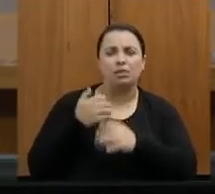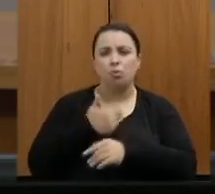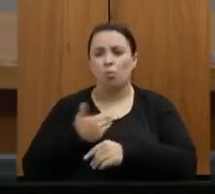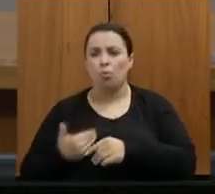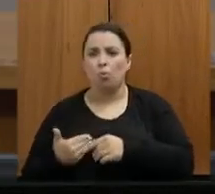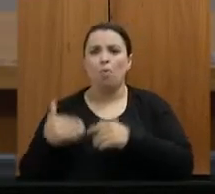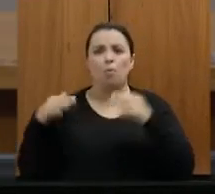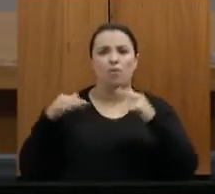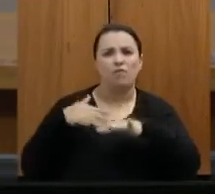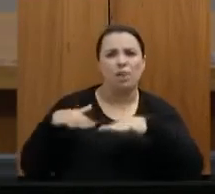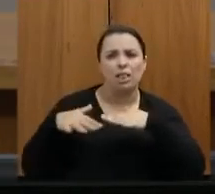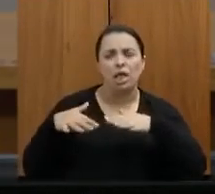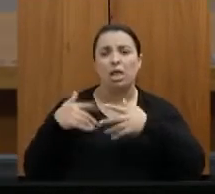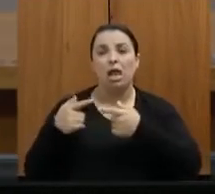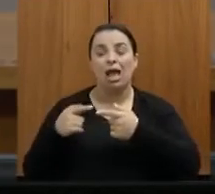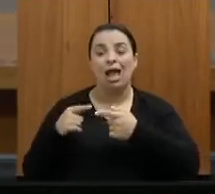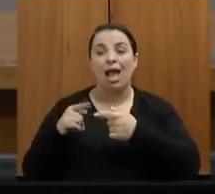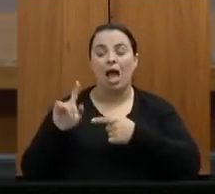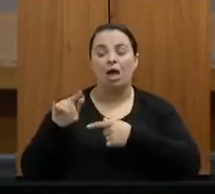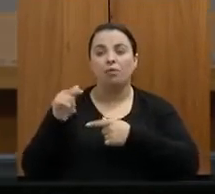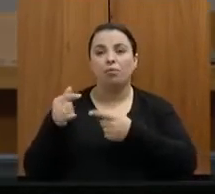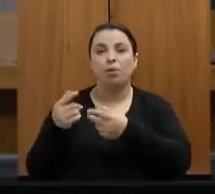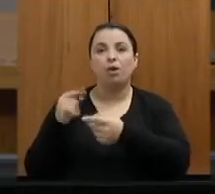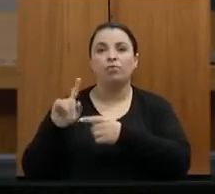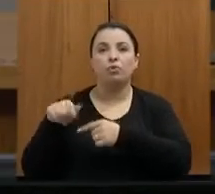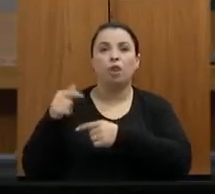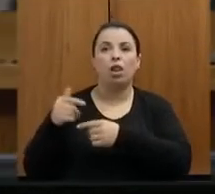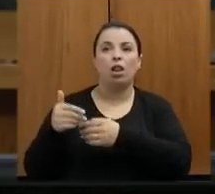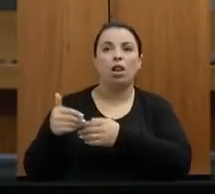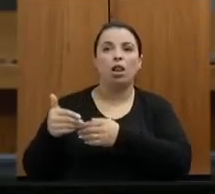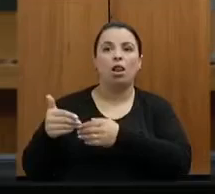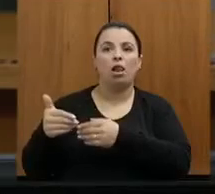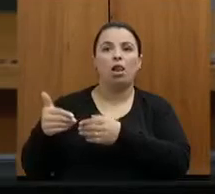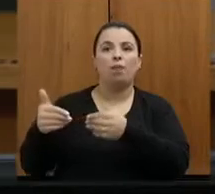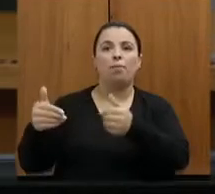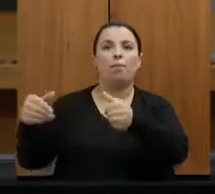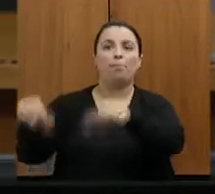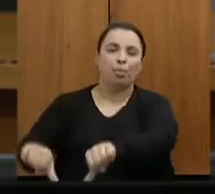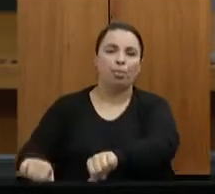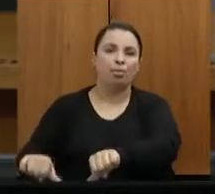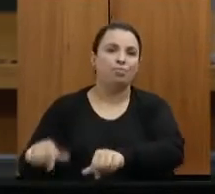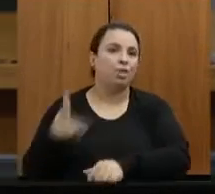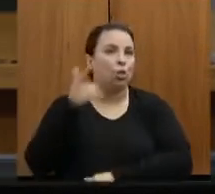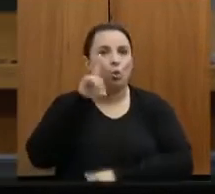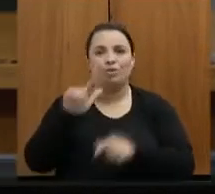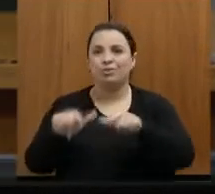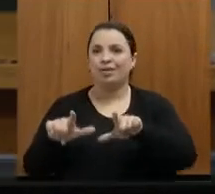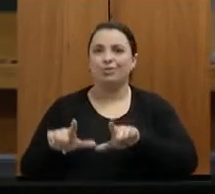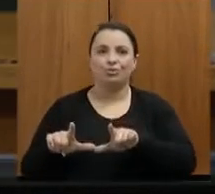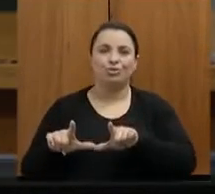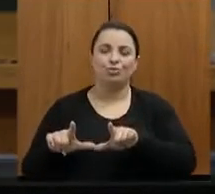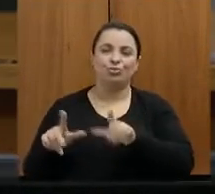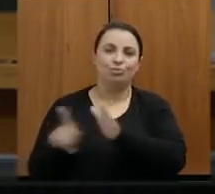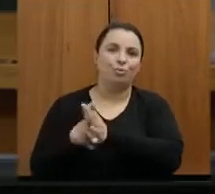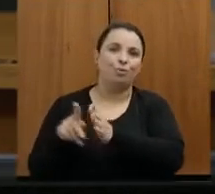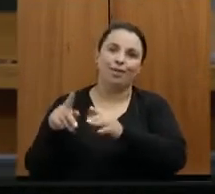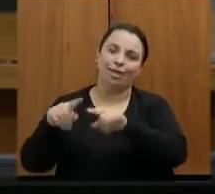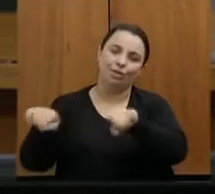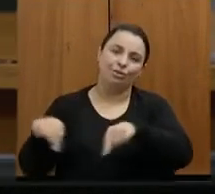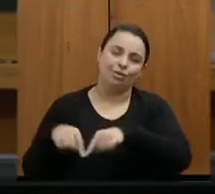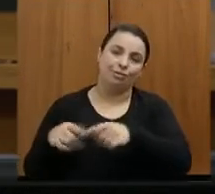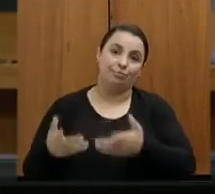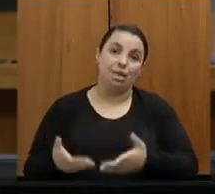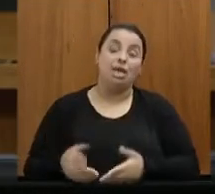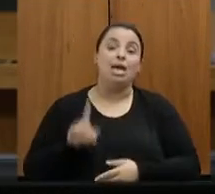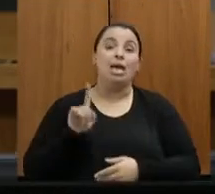na frente isso não se configurar como título. Isso acontece muito. Então, uma das premissas do governador foi garantam